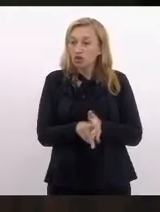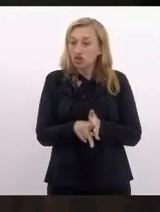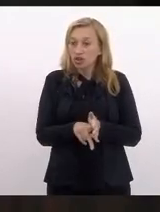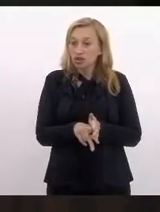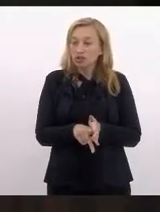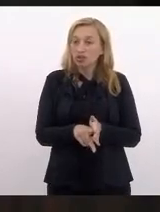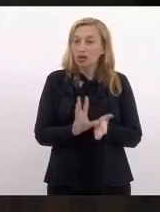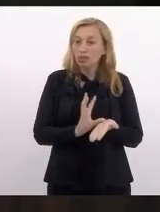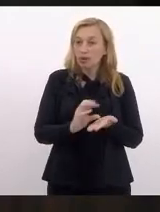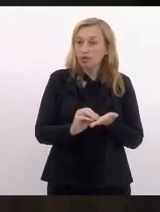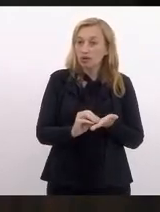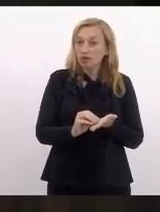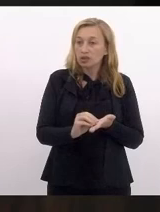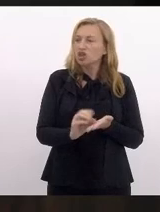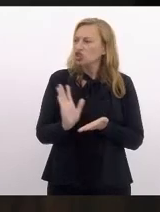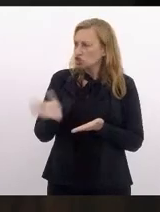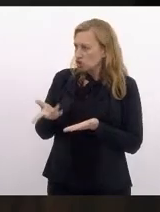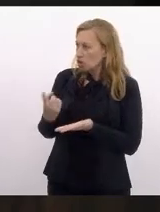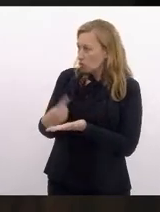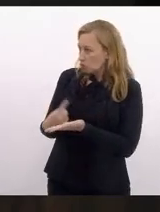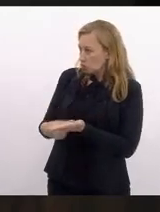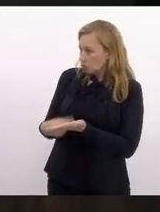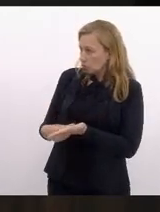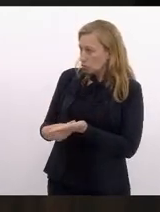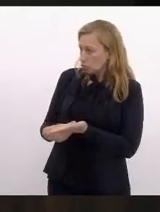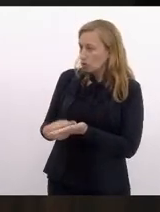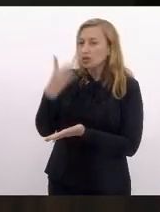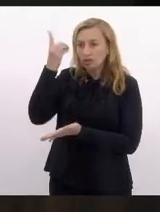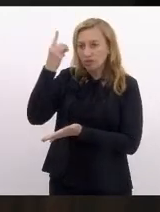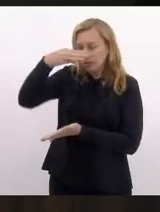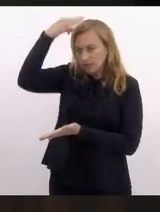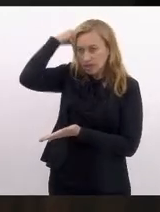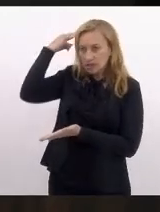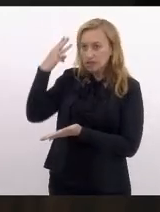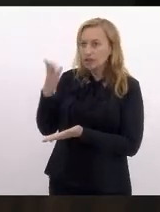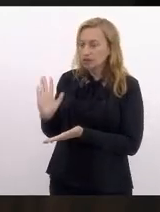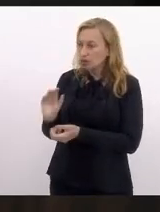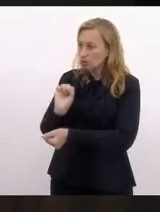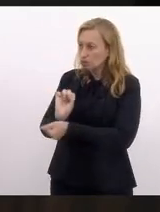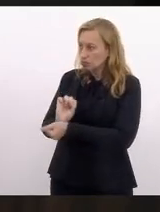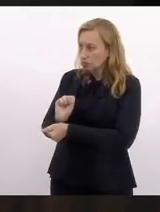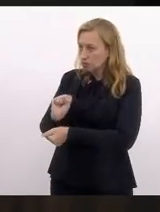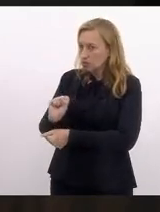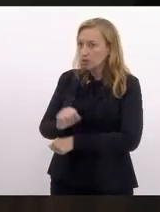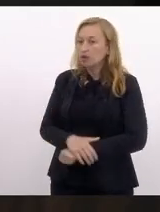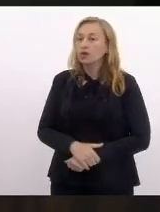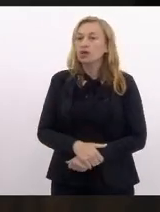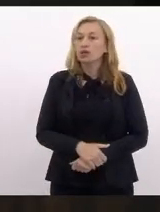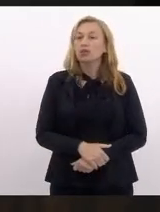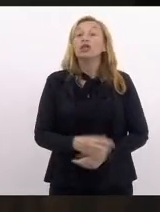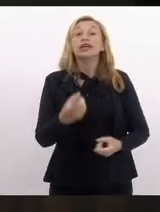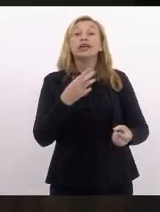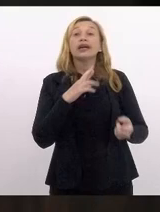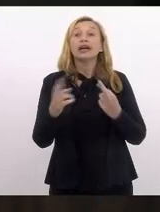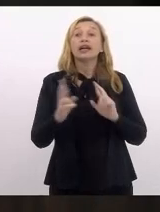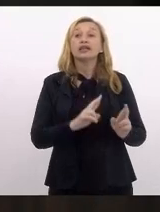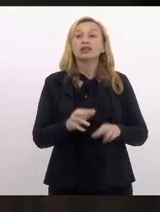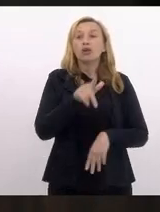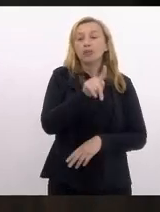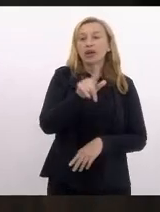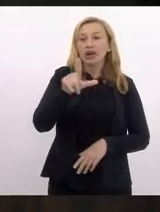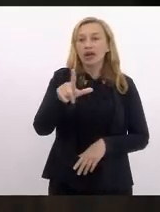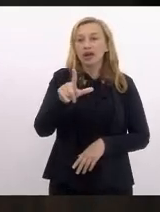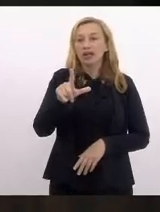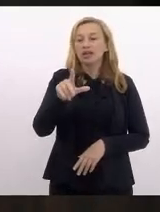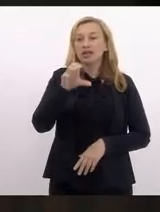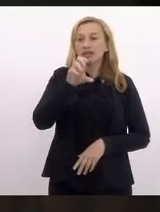o prazo vossa excelência chegou à conclusão conclusão conectado máximo Então instante só por favor em relação ao PL